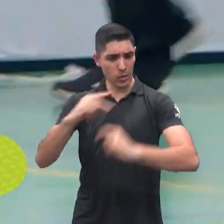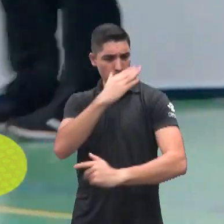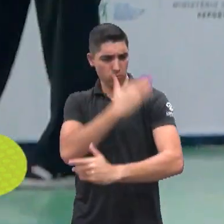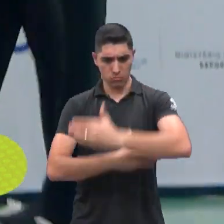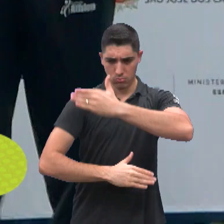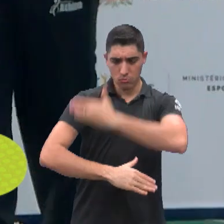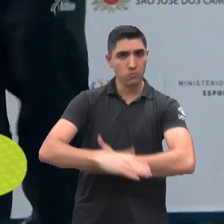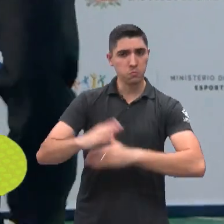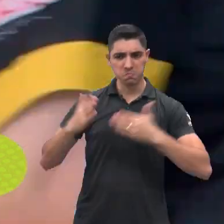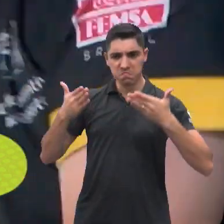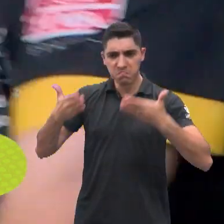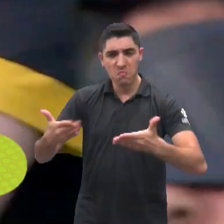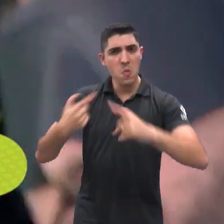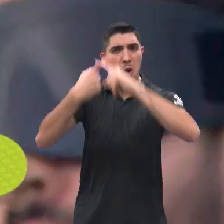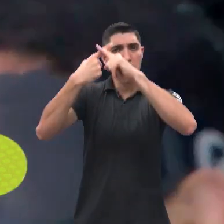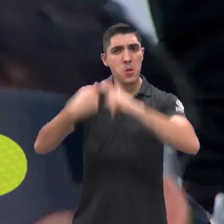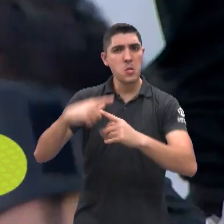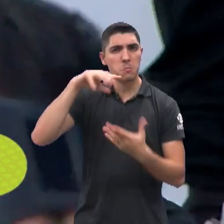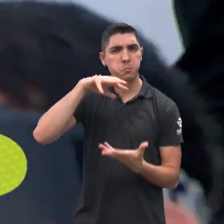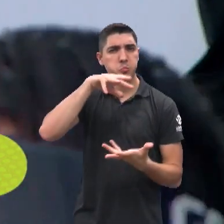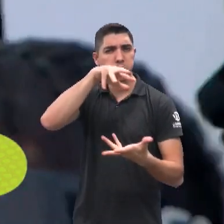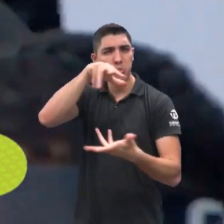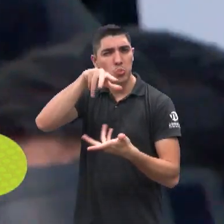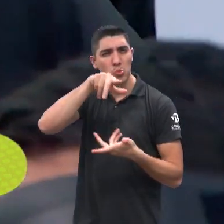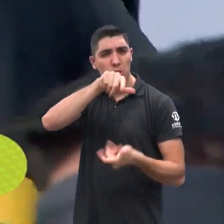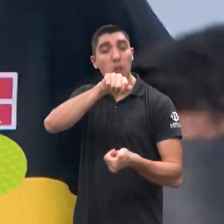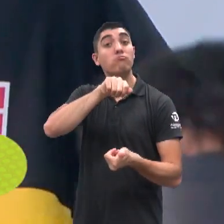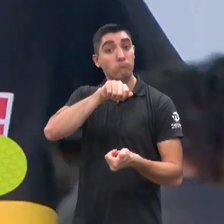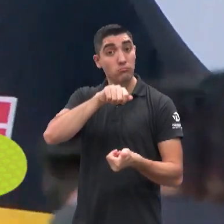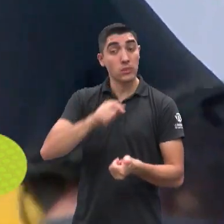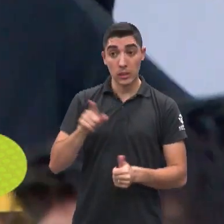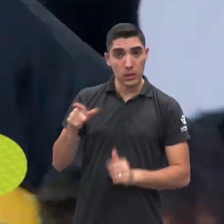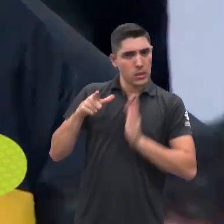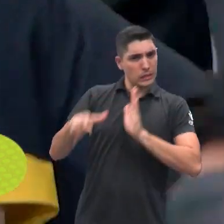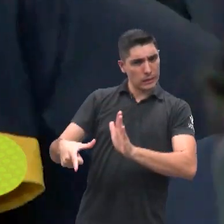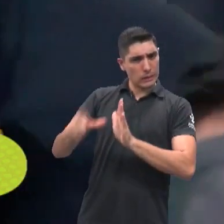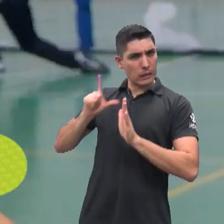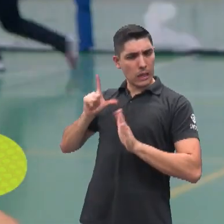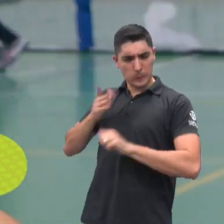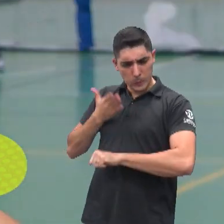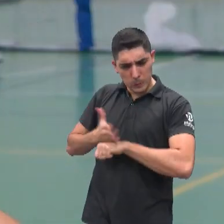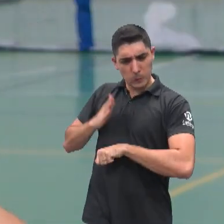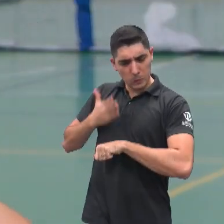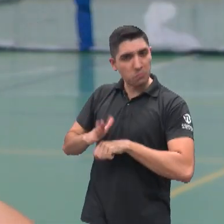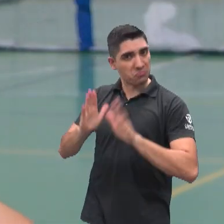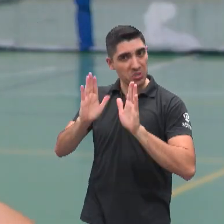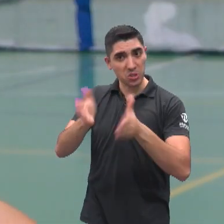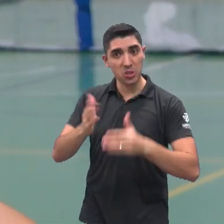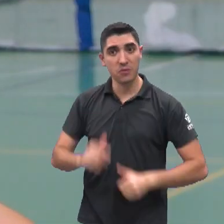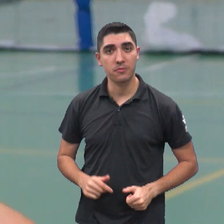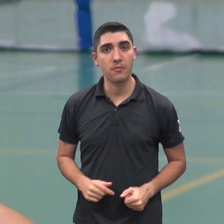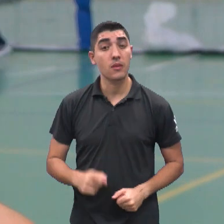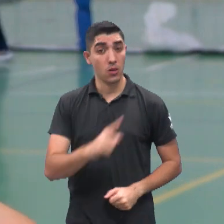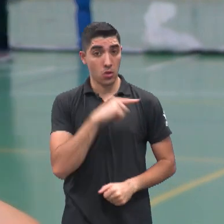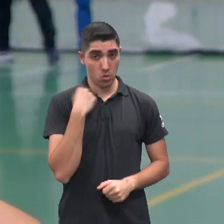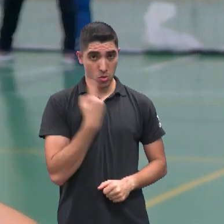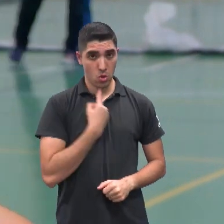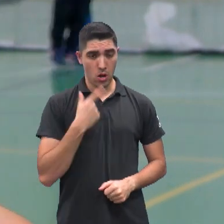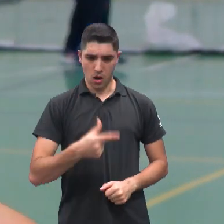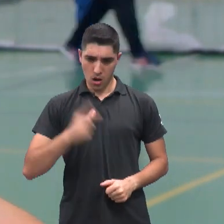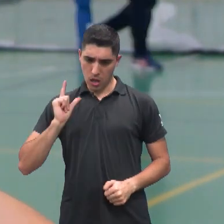o Mundial de Clubes. E a preparação começou bem cedo, viu? Uma preparação que a gente já vem